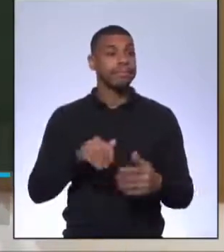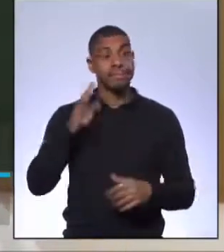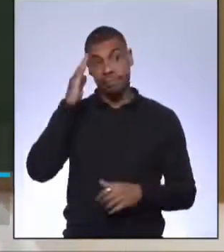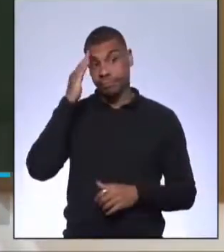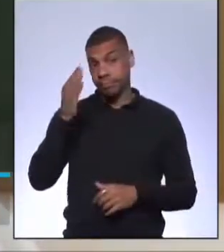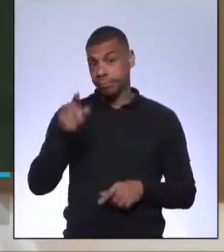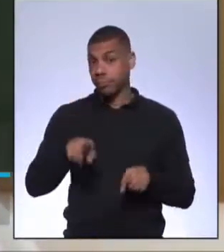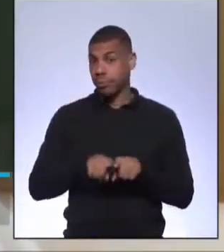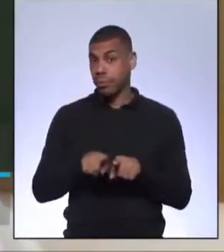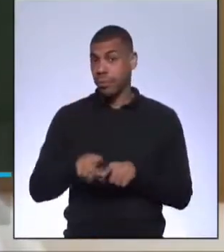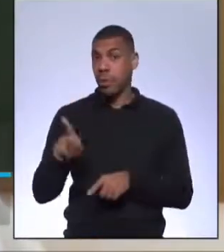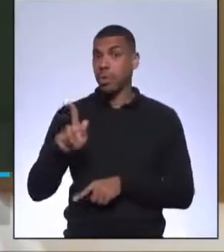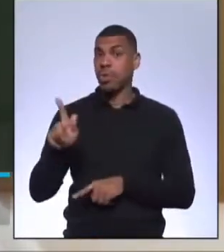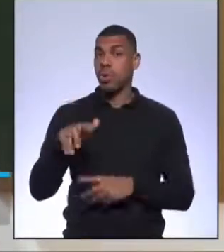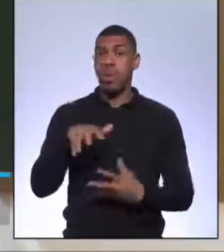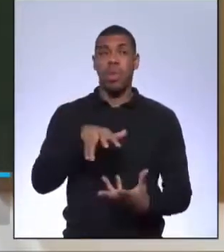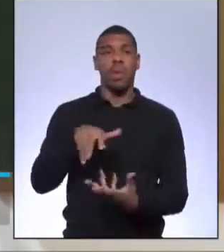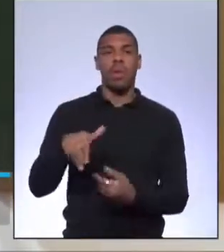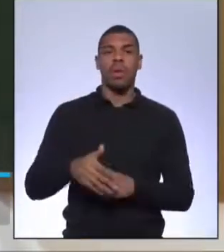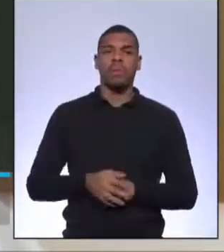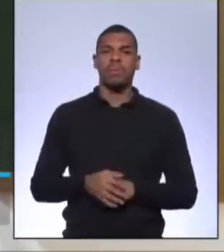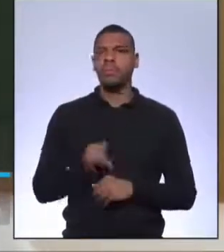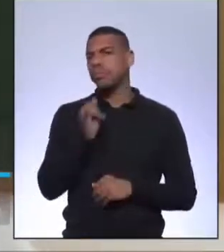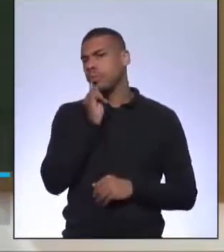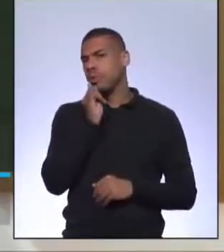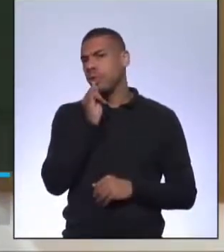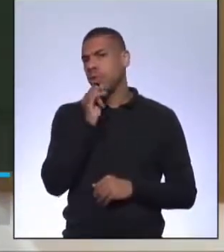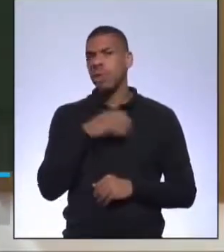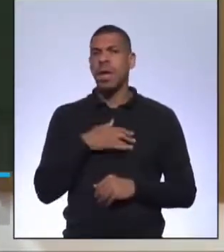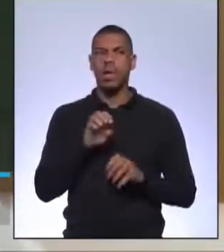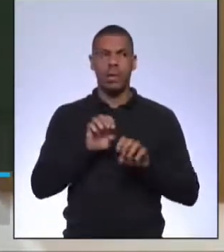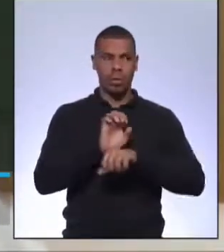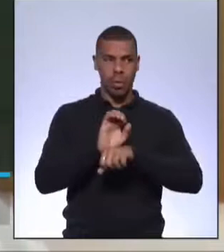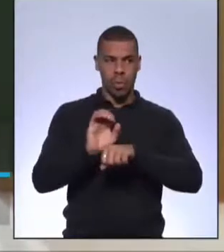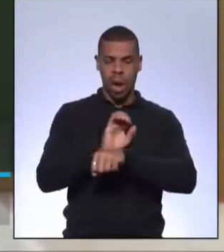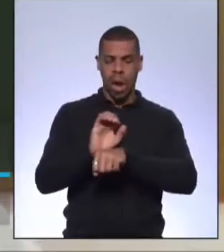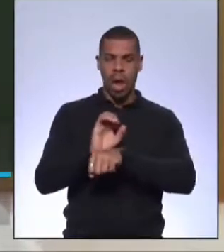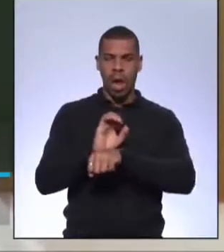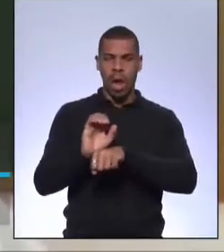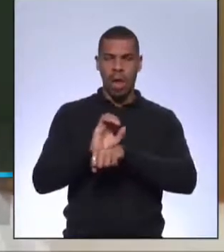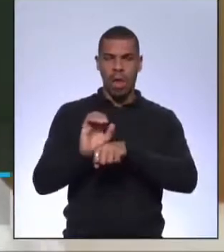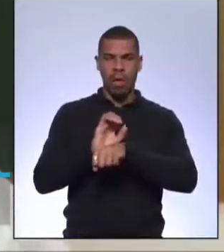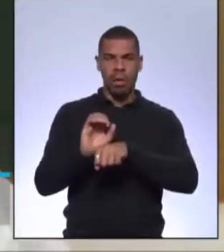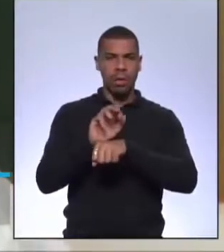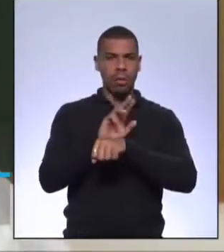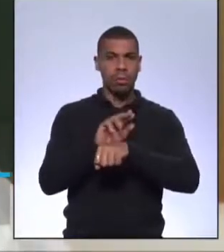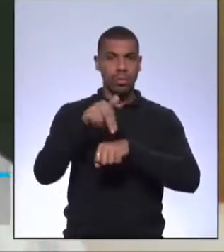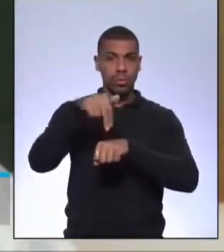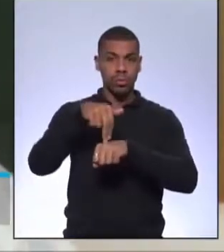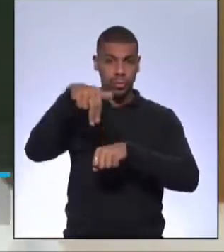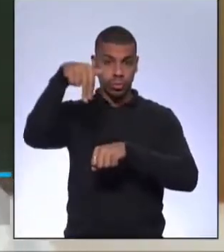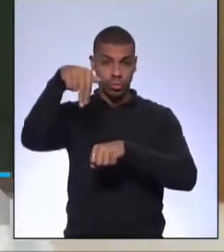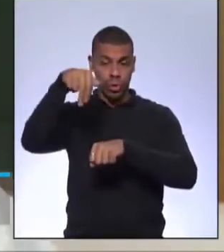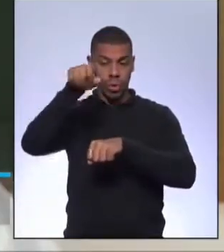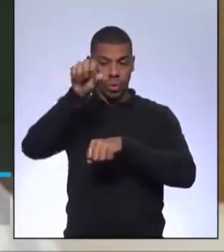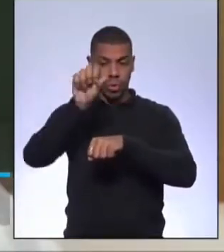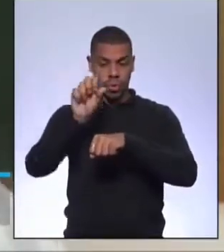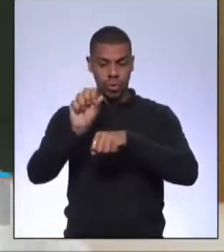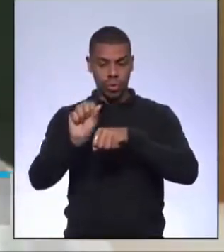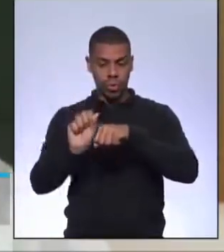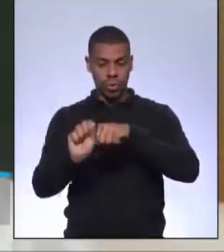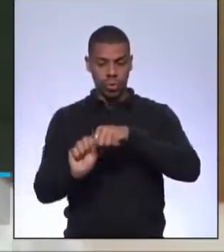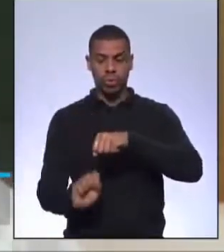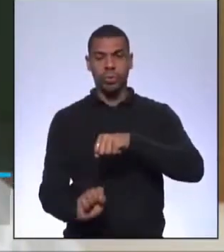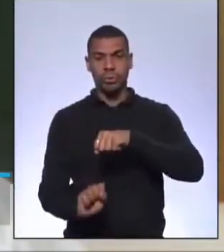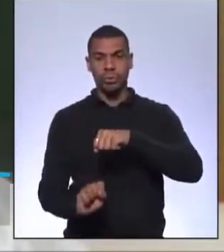posição geográfica, né? A gente viu lá, a gente está subindo do Equador e está descendo para o sul do Brasil, né? Então, aí